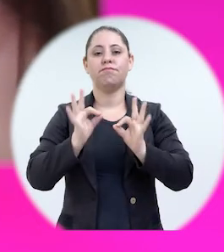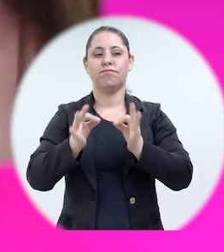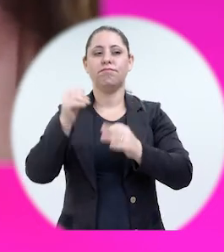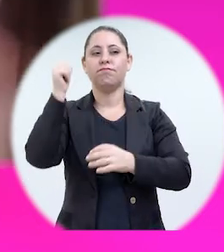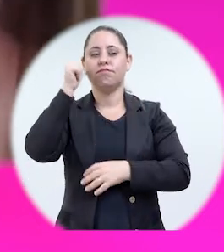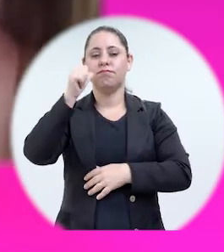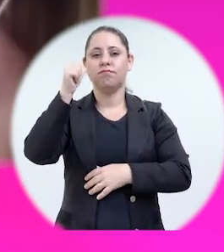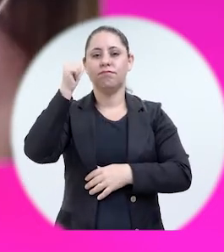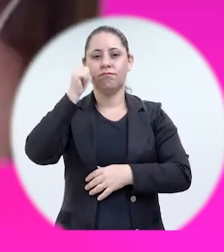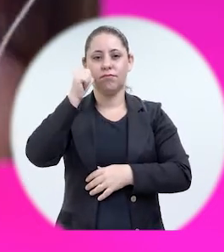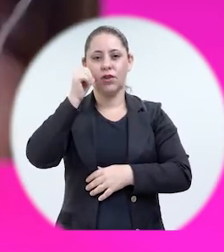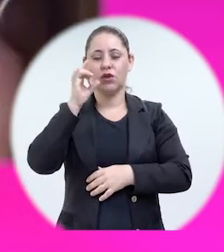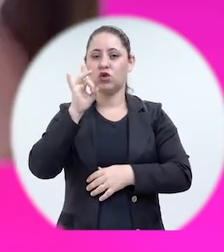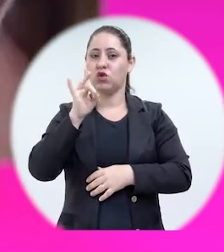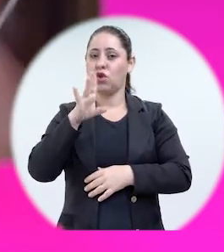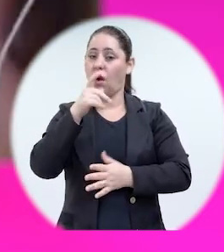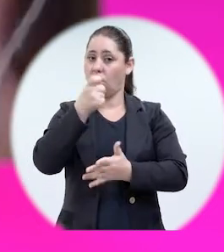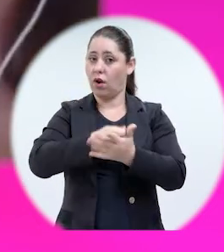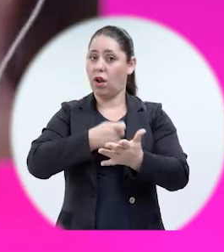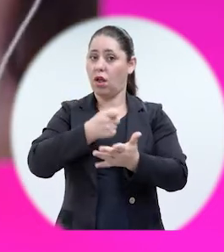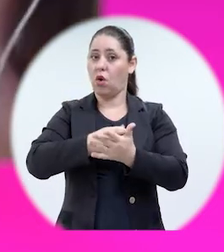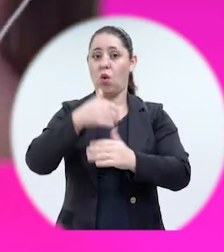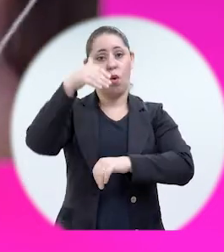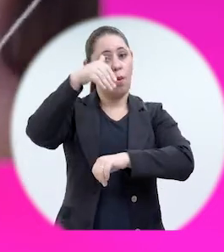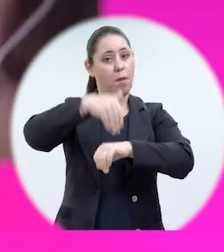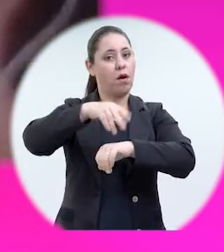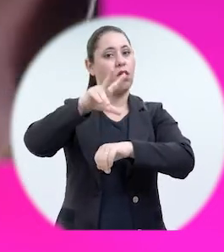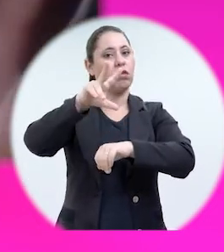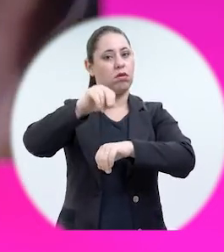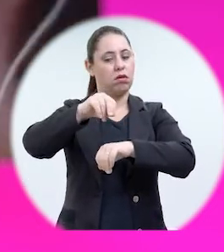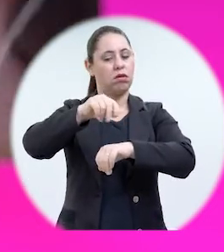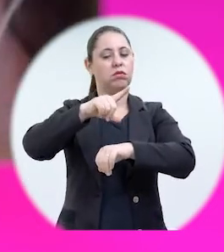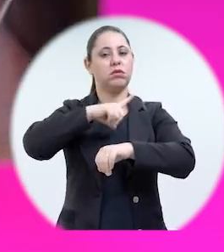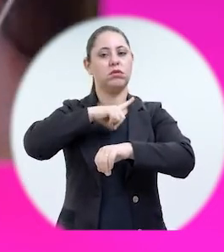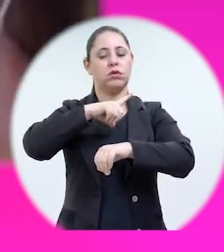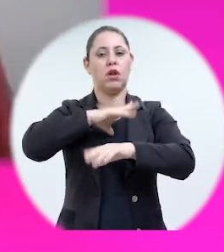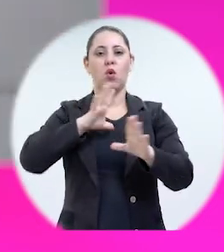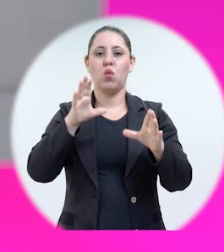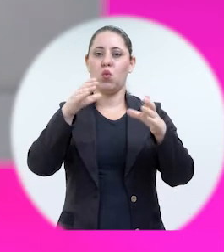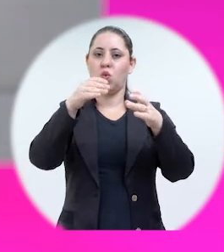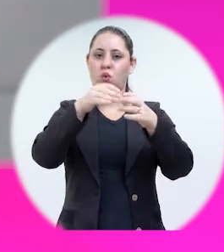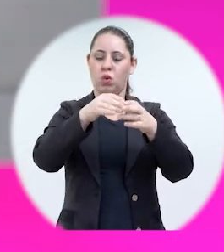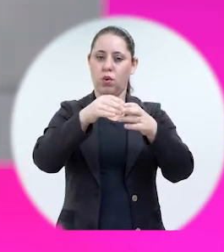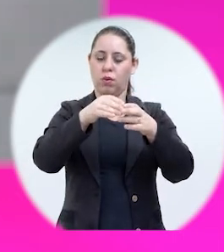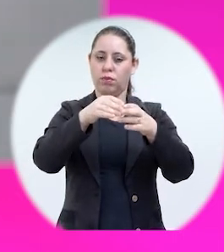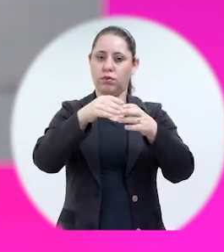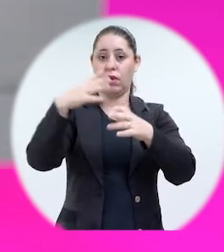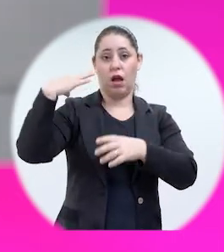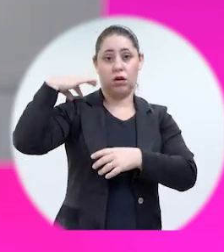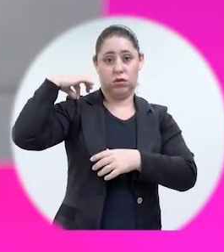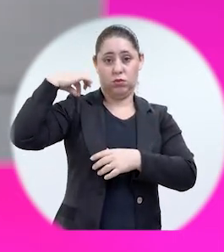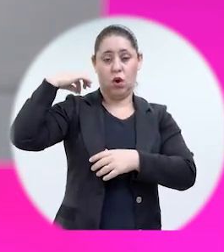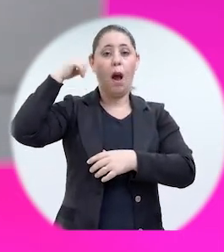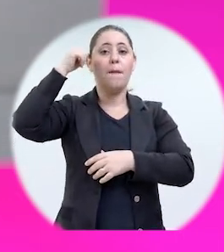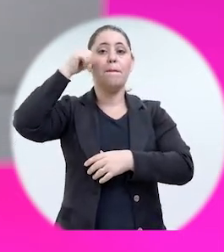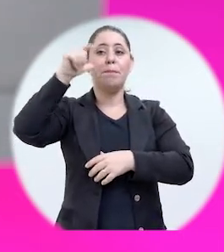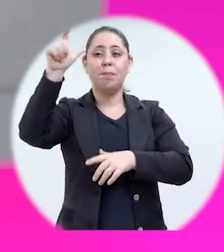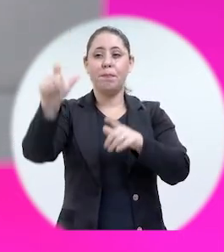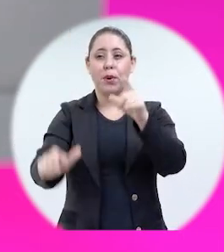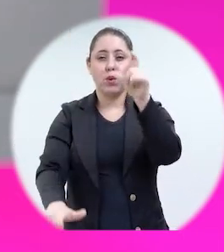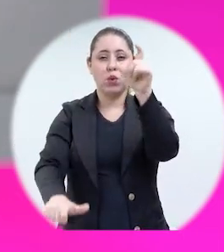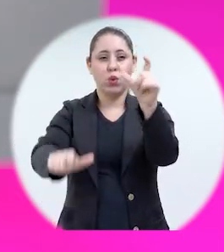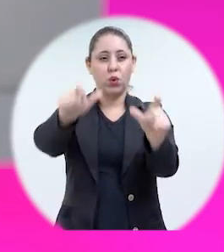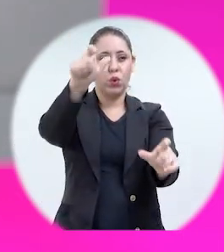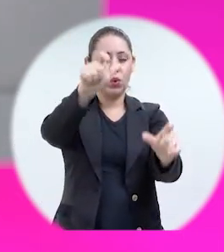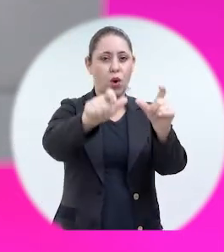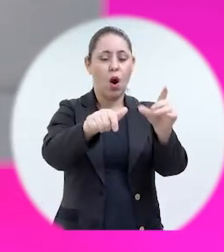Exatamente. A mulher, ela, só reforçando, ela não é culpada. Então, tem uma equipe à disposição, né,